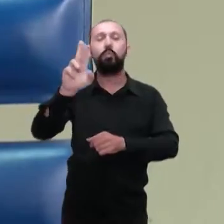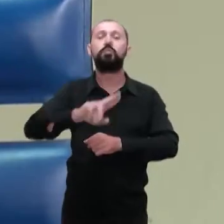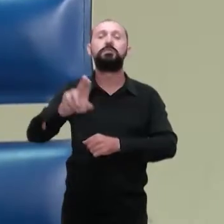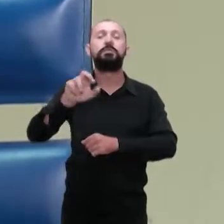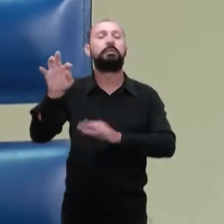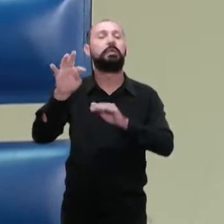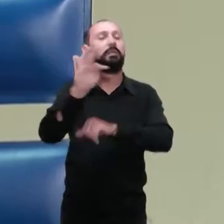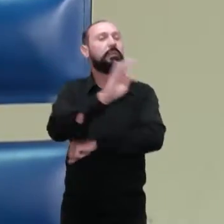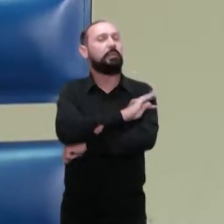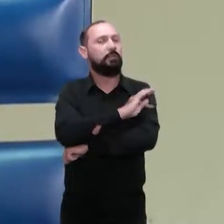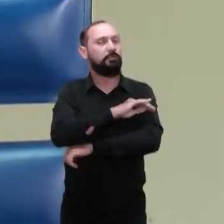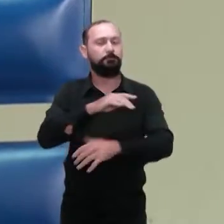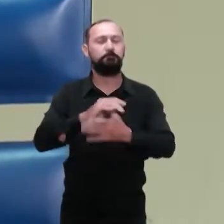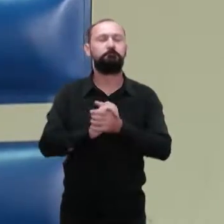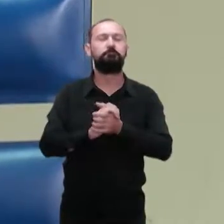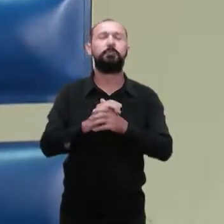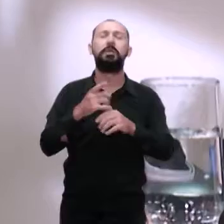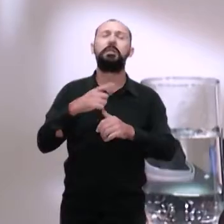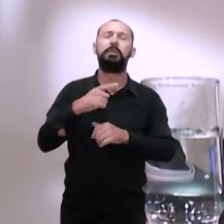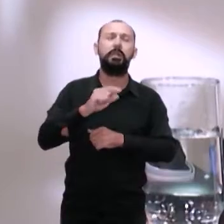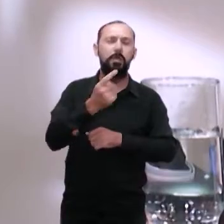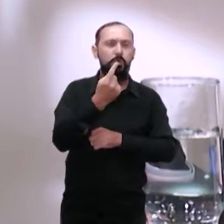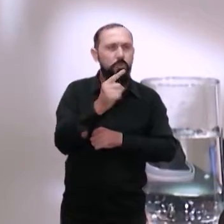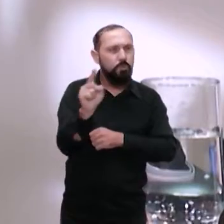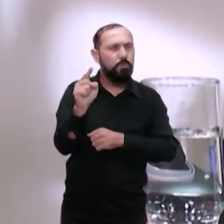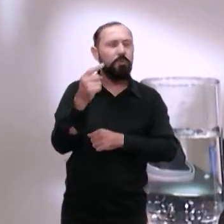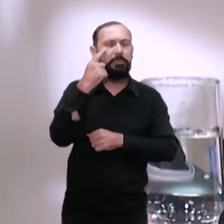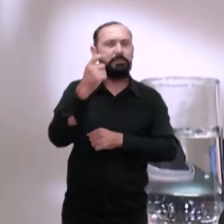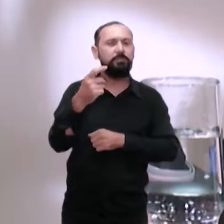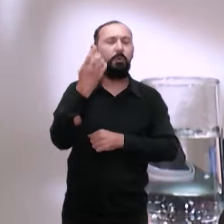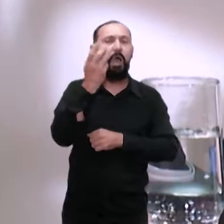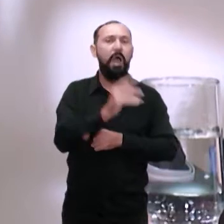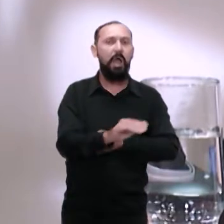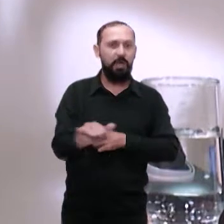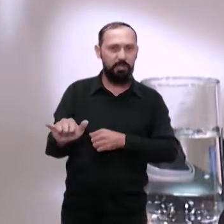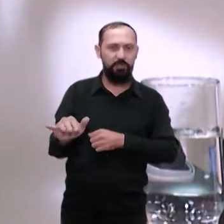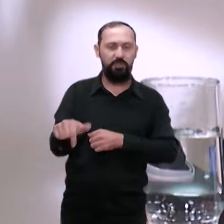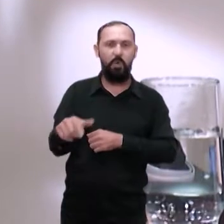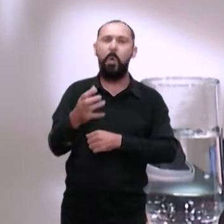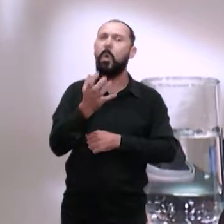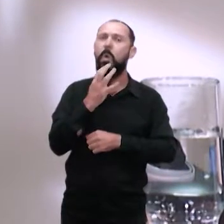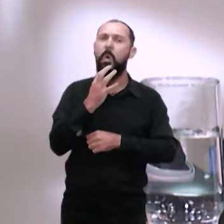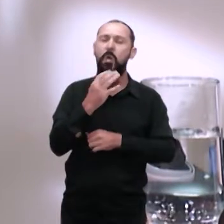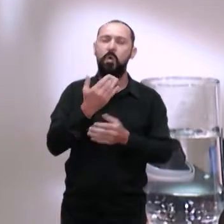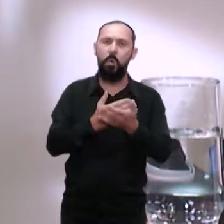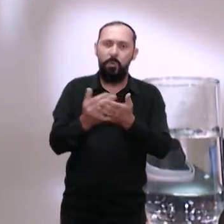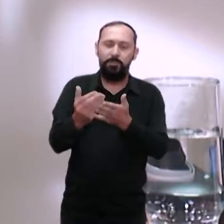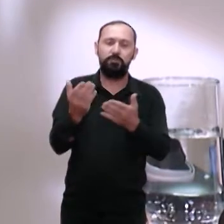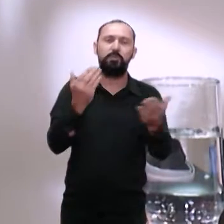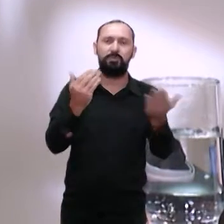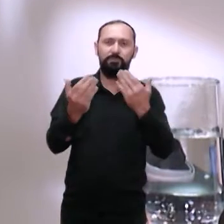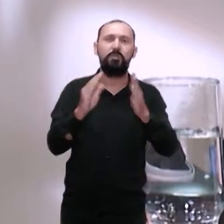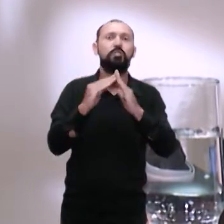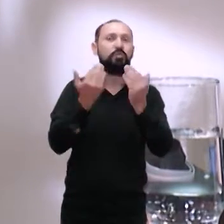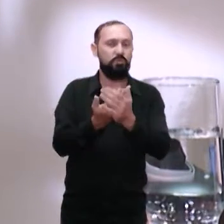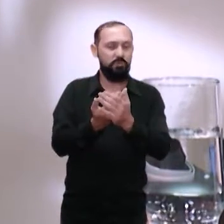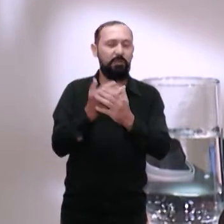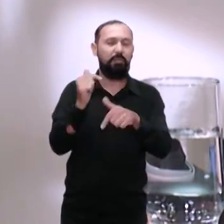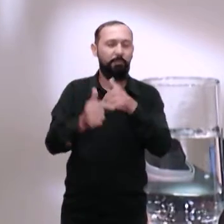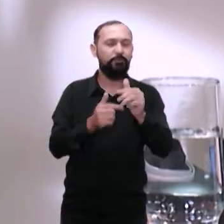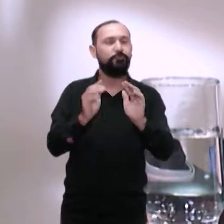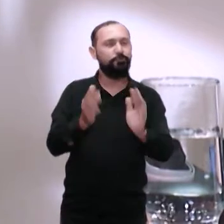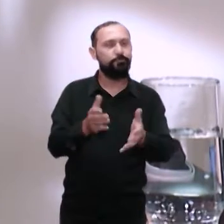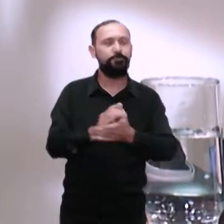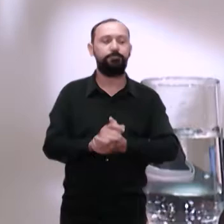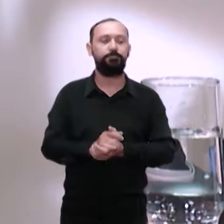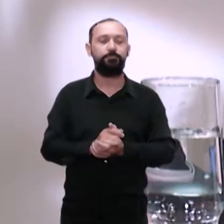de sucesso com neurofeedback. Eu tenho um caso muito interessante de uma criança que eu conheço, como eu sou